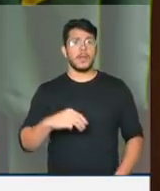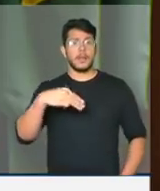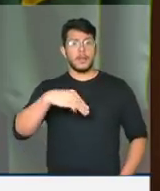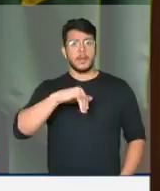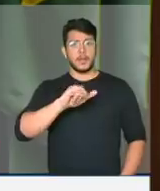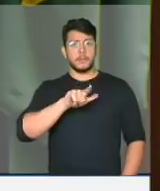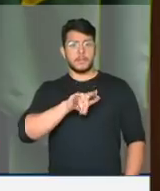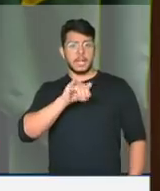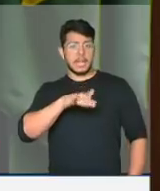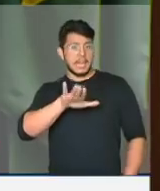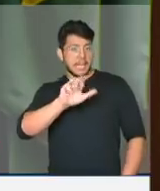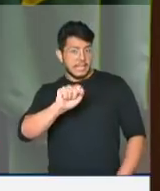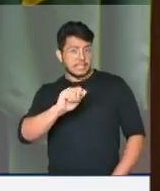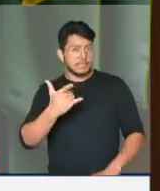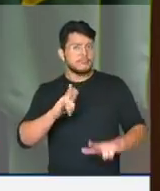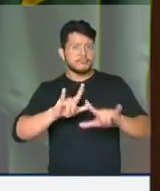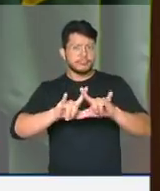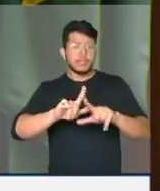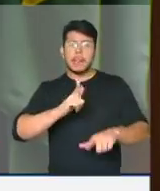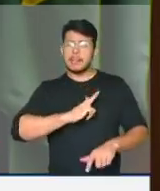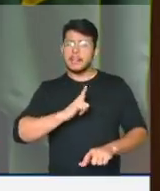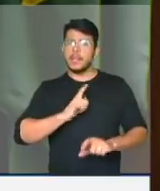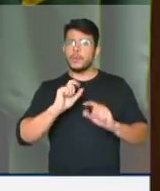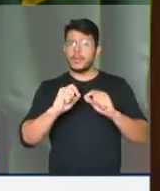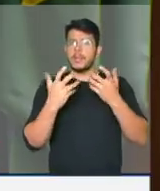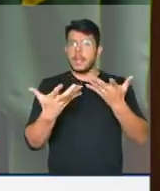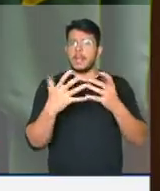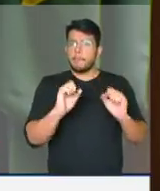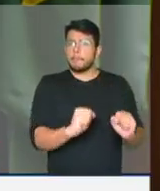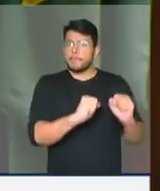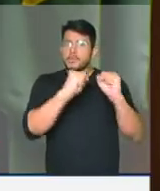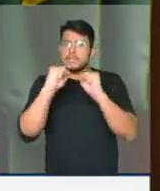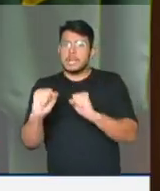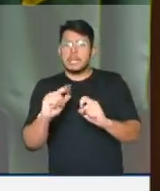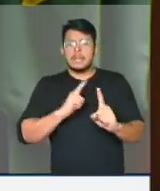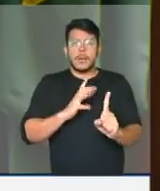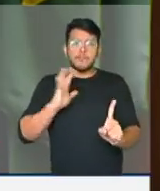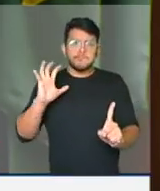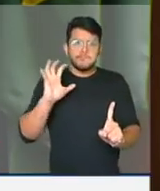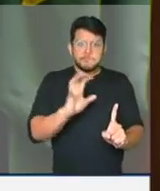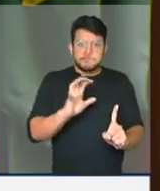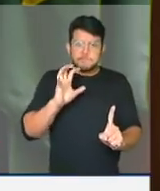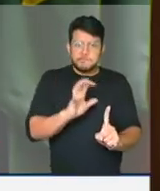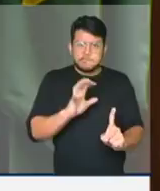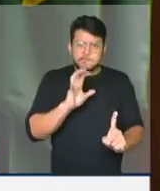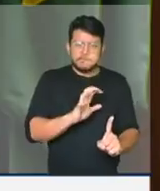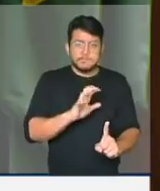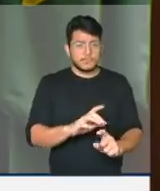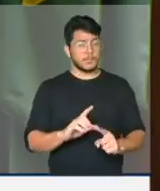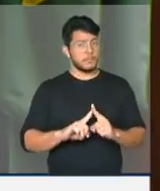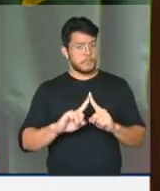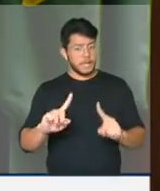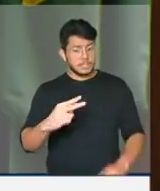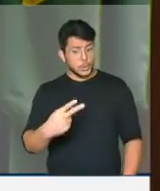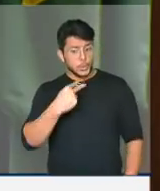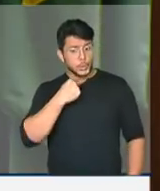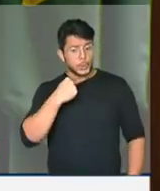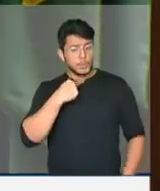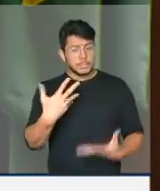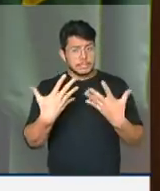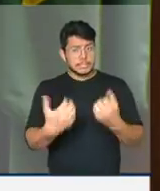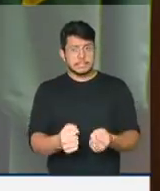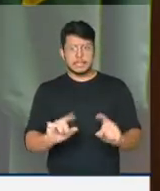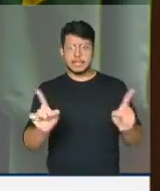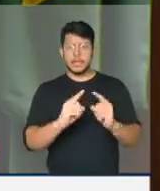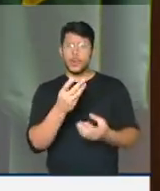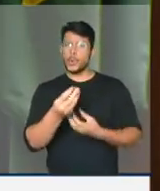domina a economia dos lugares. São muitos interesses sobre as milícias colocadas nesse momento. Não é admissível que um presidente da